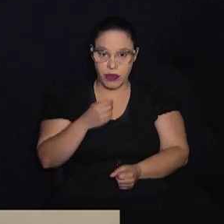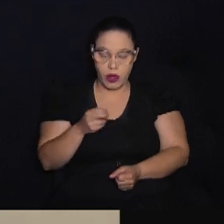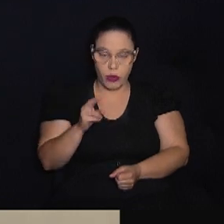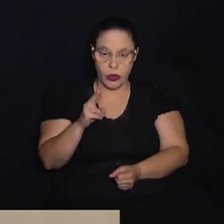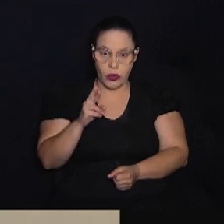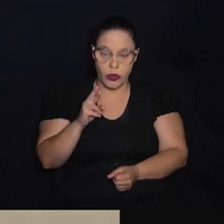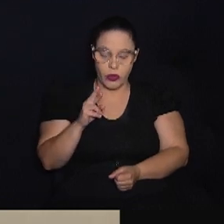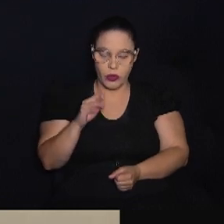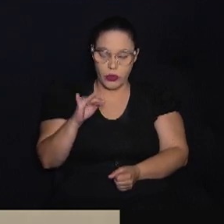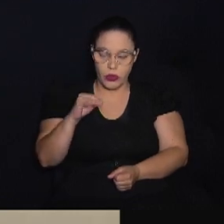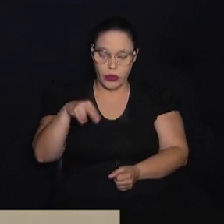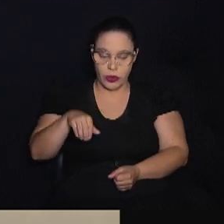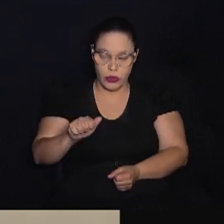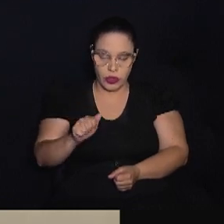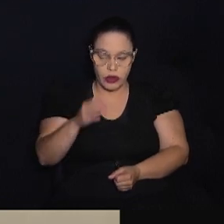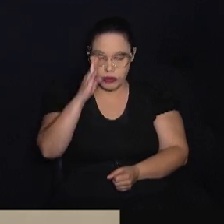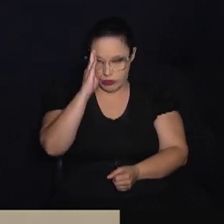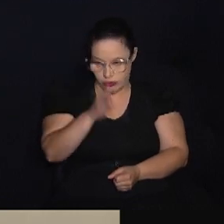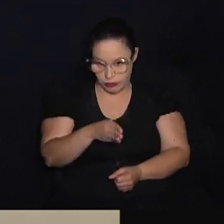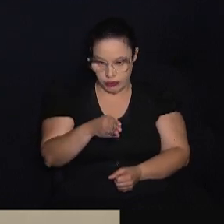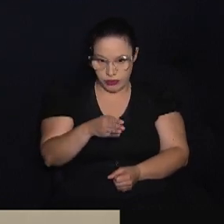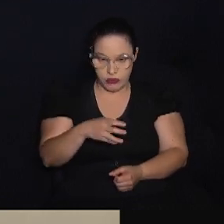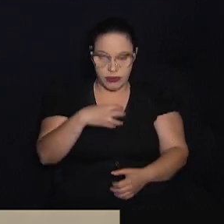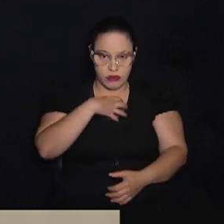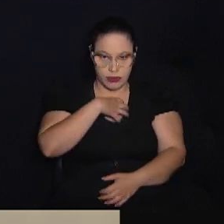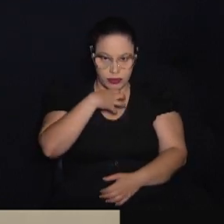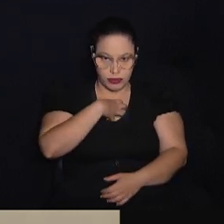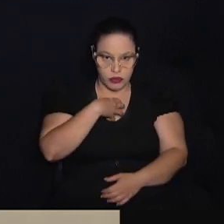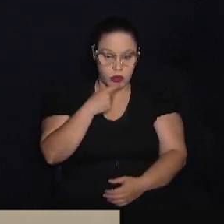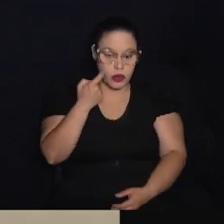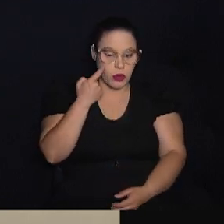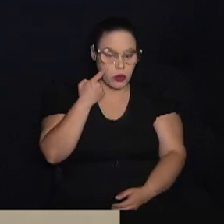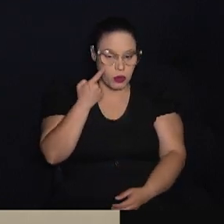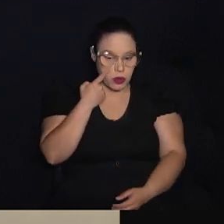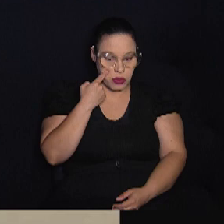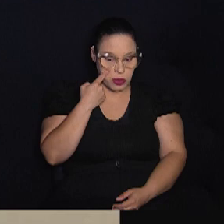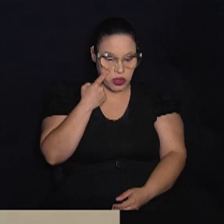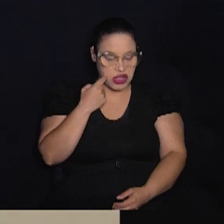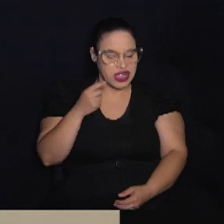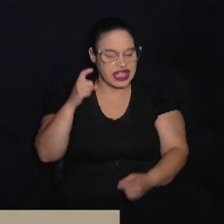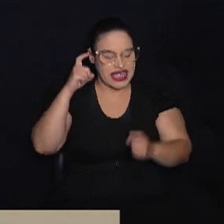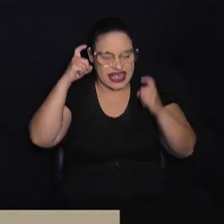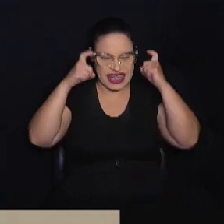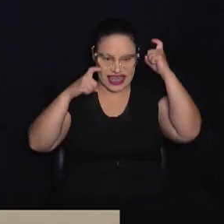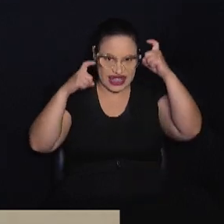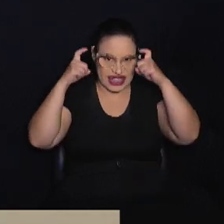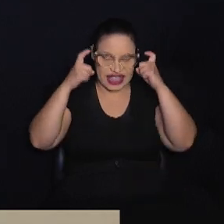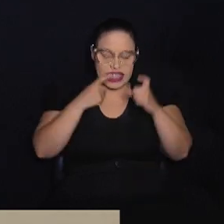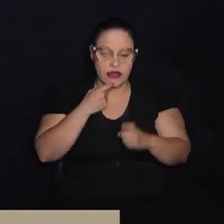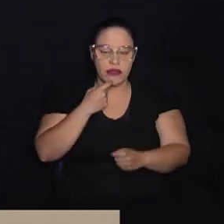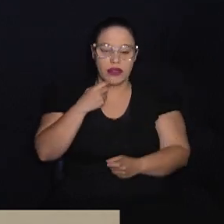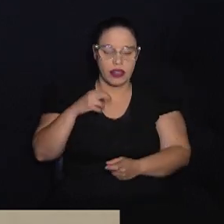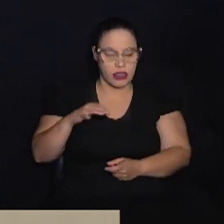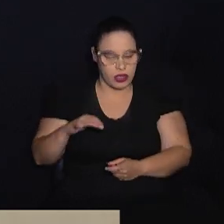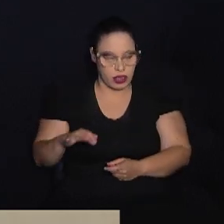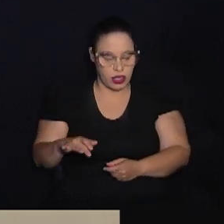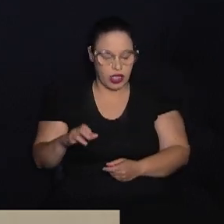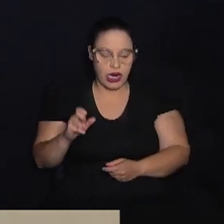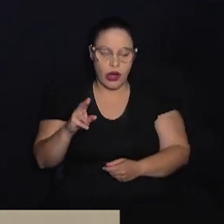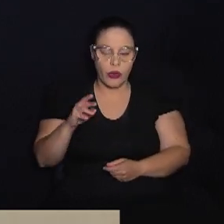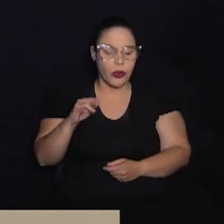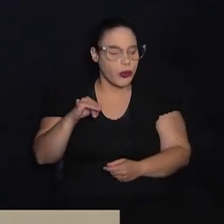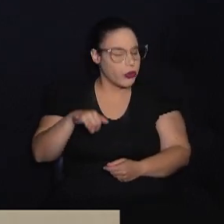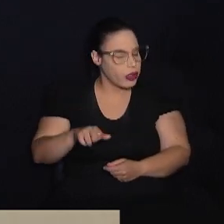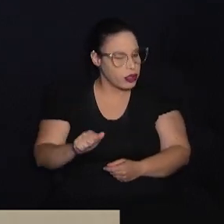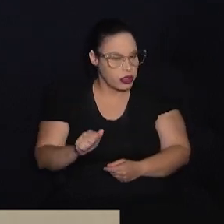urina. Então, o principal sintoma que as pessoas olham e ficam preocupadas é o sangramento na urina. Fora isso,